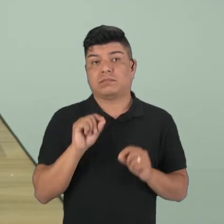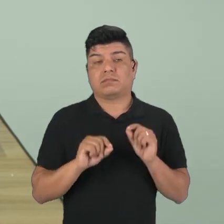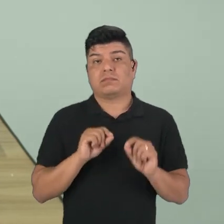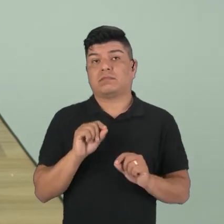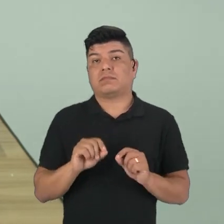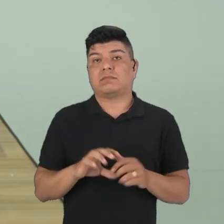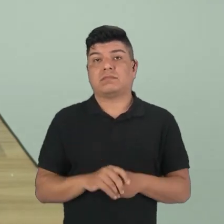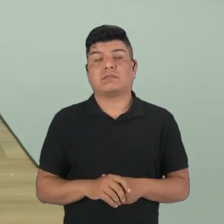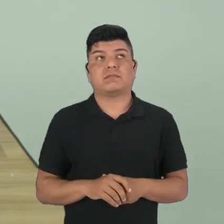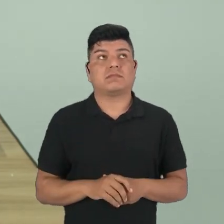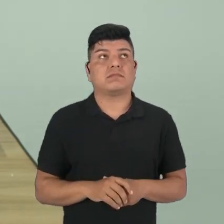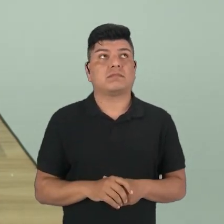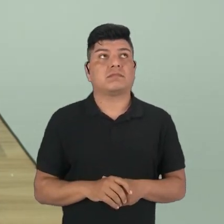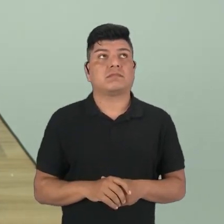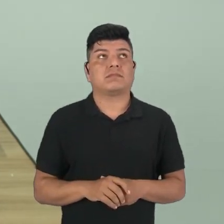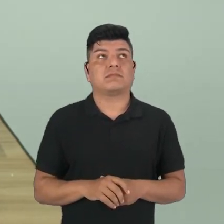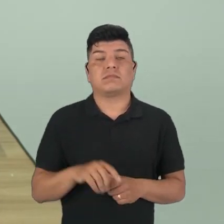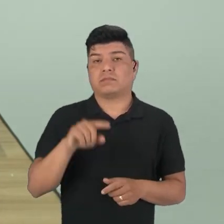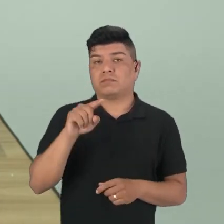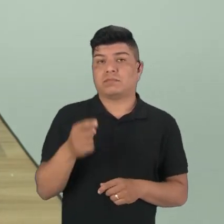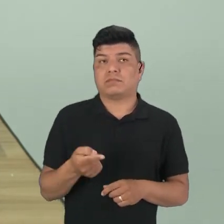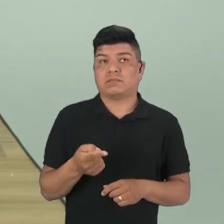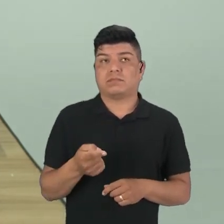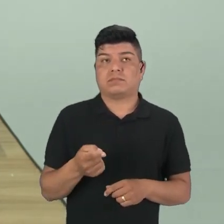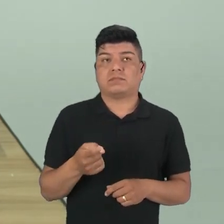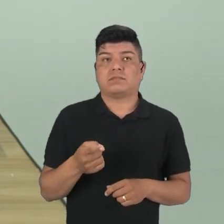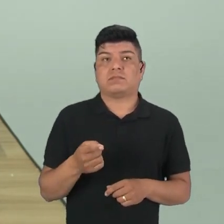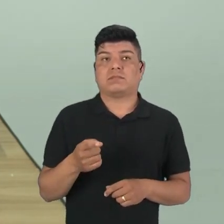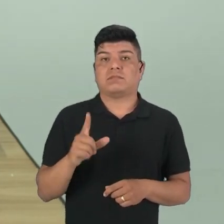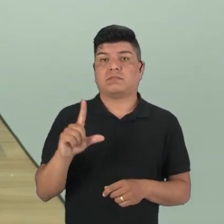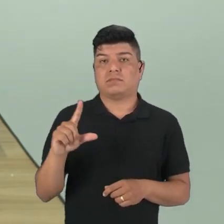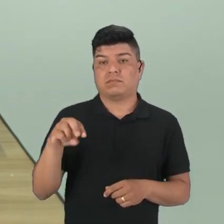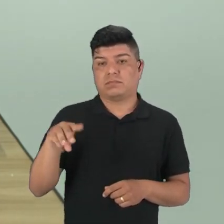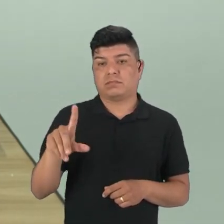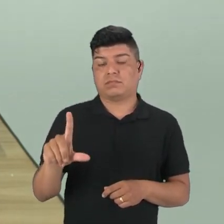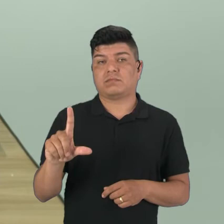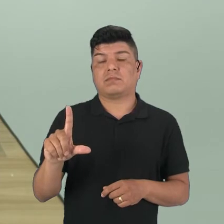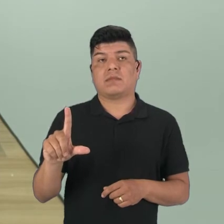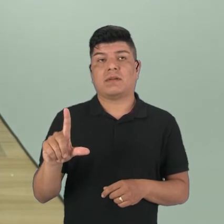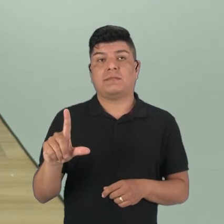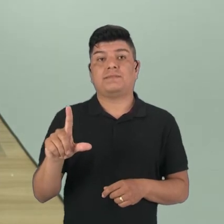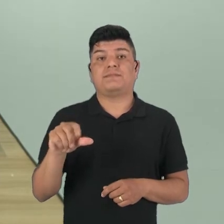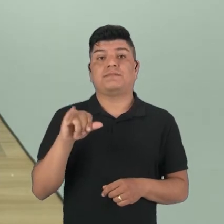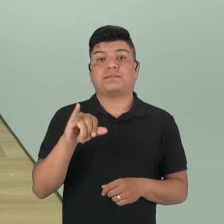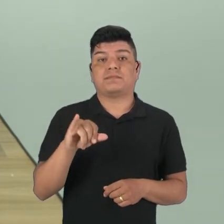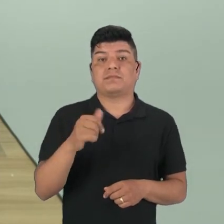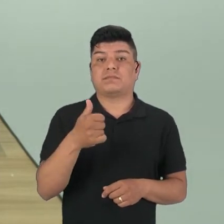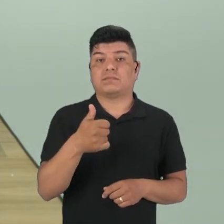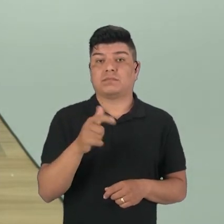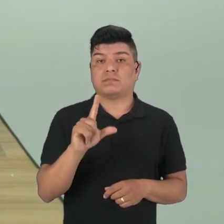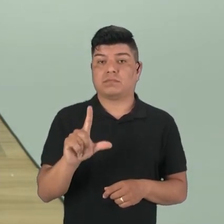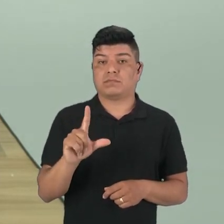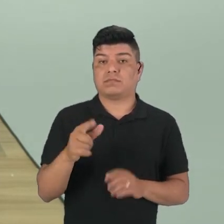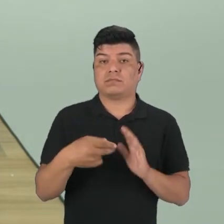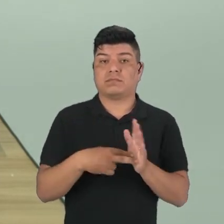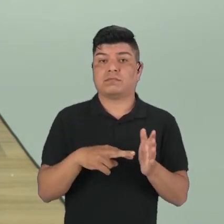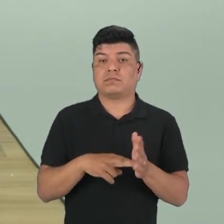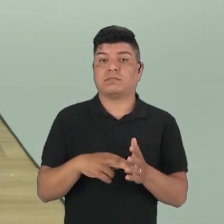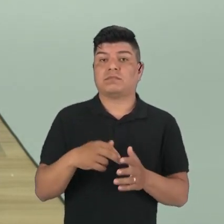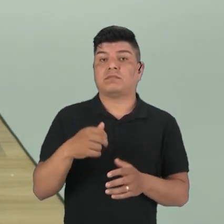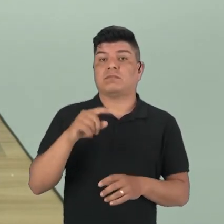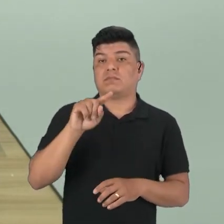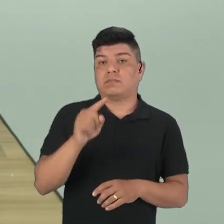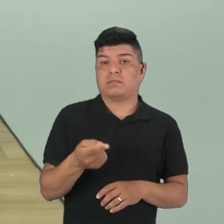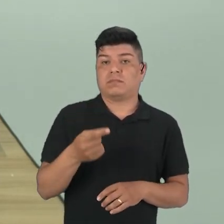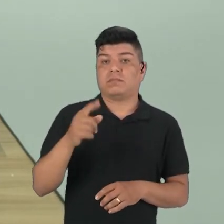corresponde a 1000 mililitros. Se 1 litro corresponde a 1000